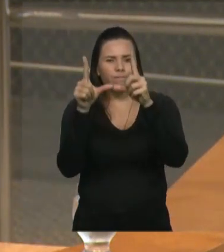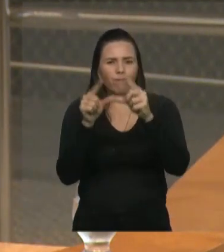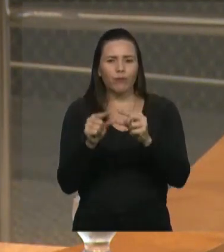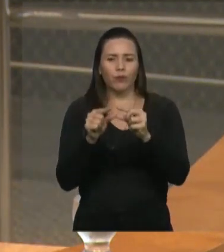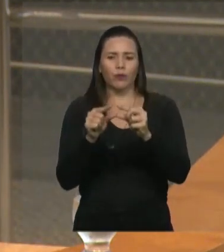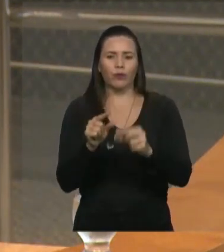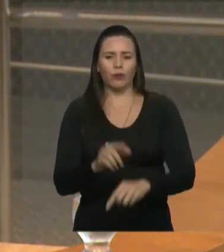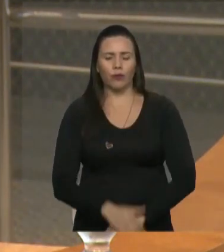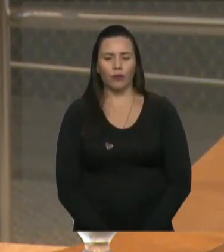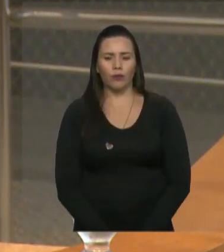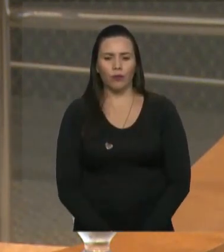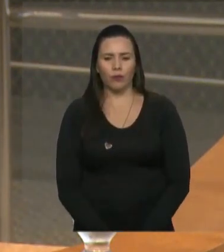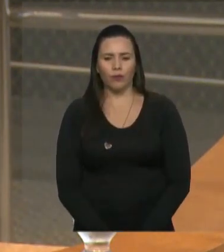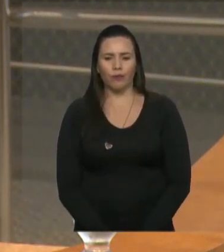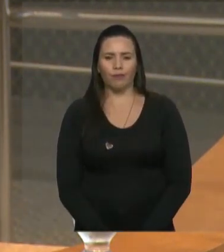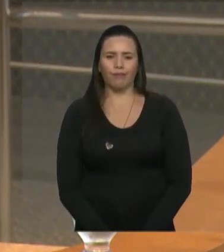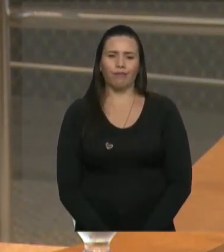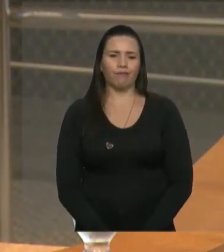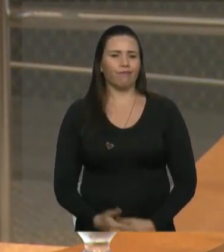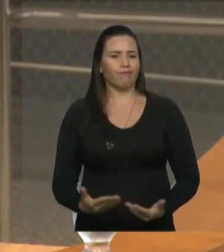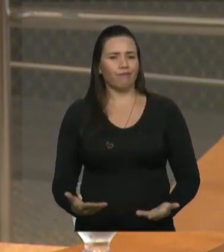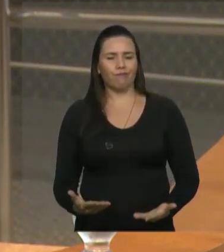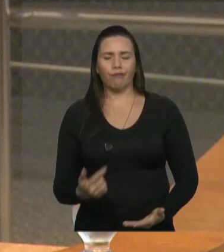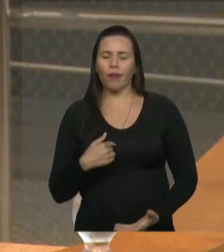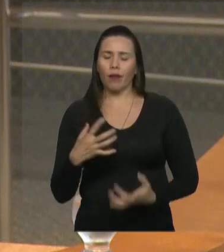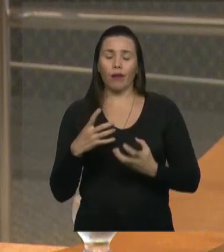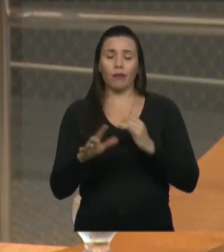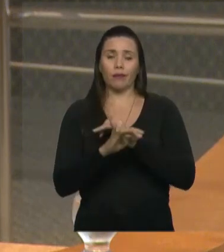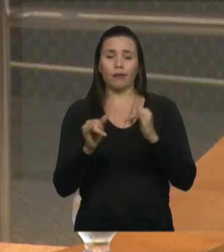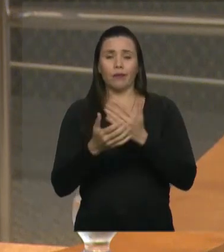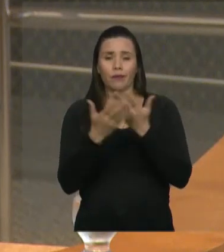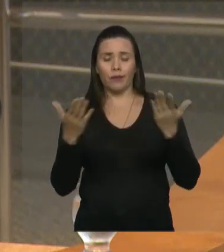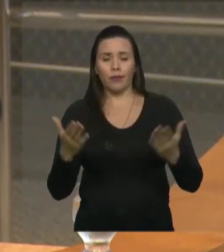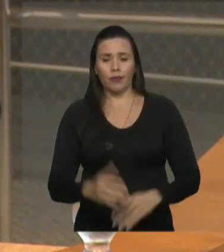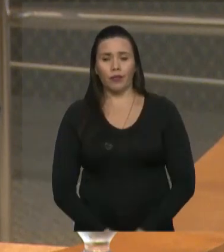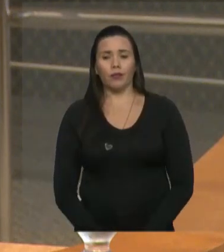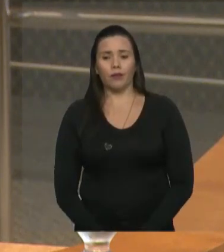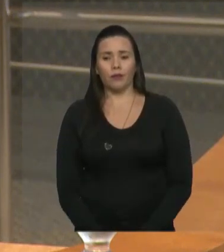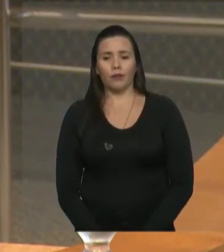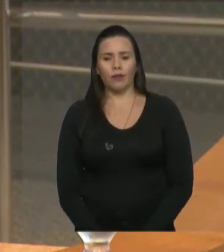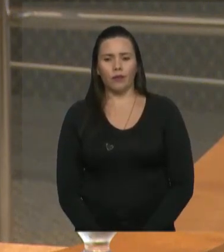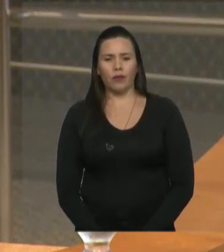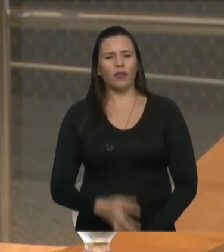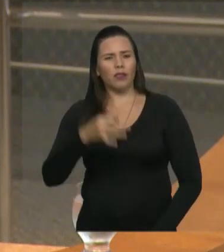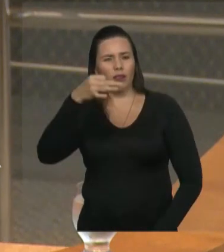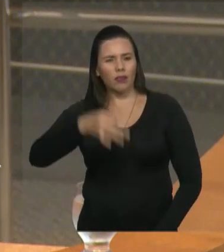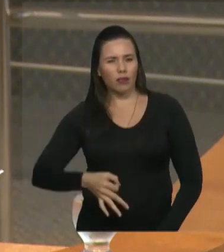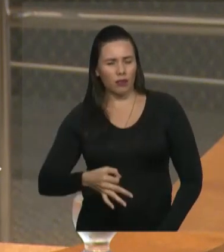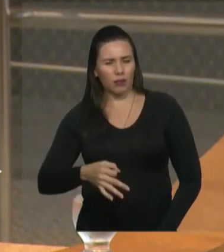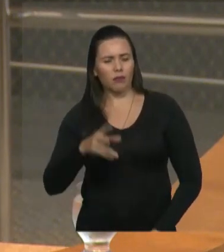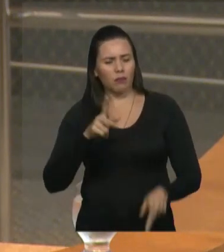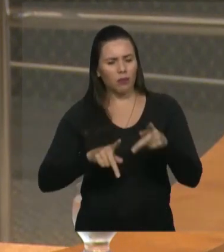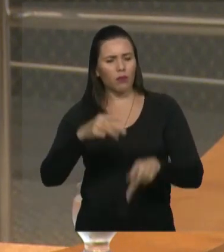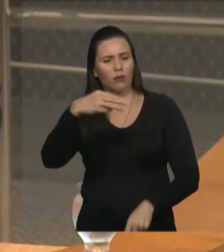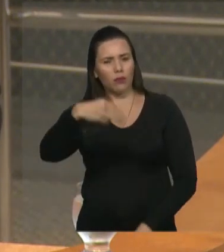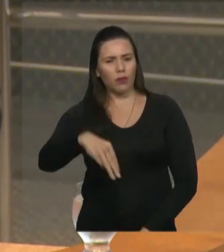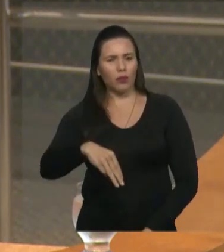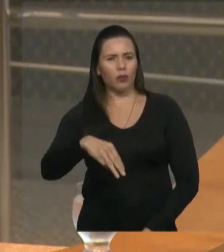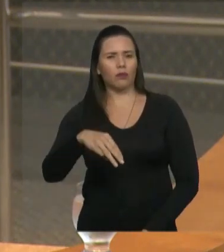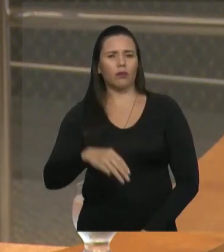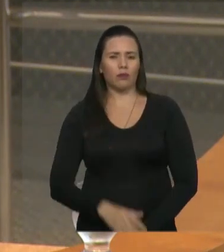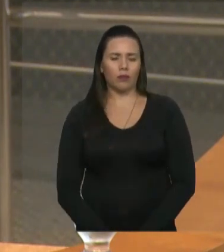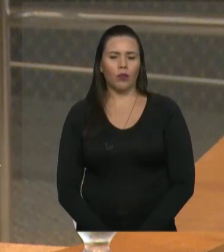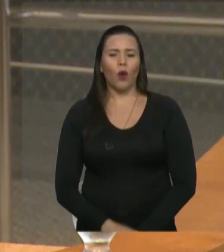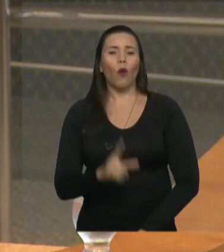político diminuindo. Senhores, fica aqui o meu registro para que vocês possam ter certeza de uma coisa. O Maranhão,